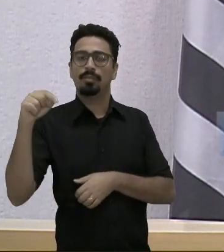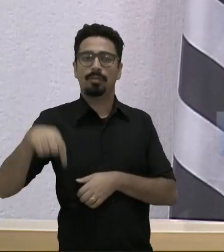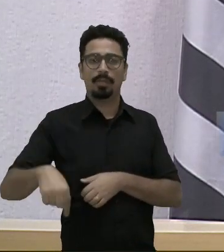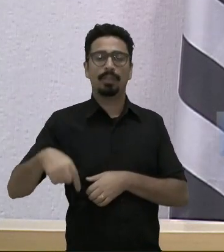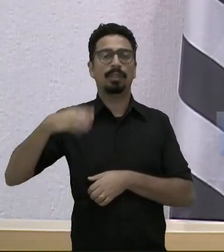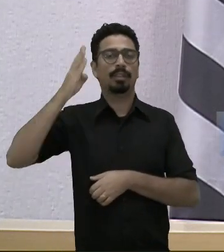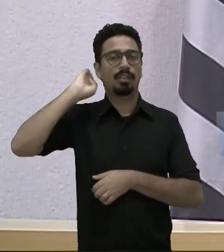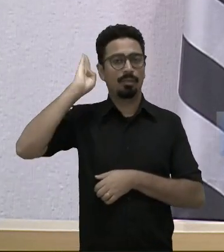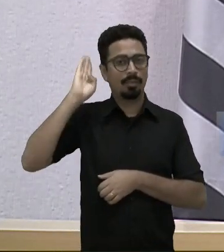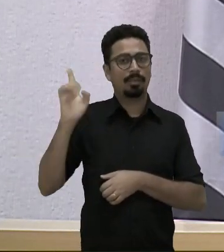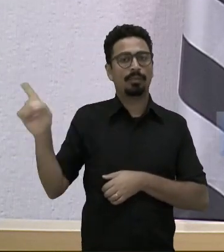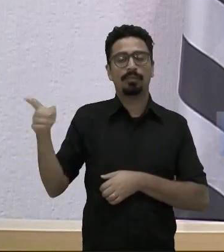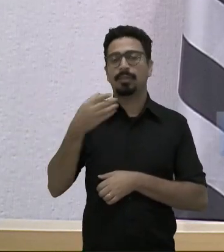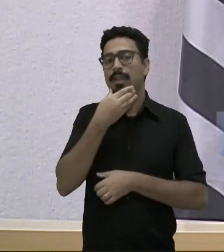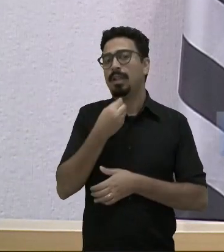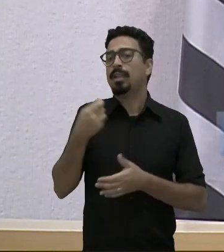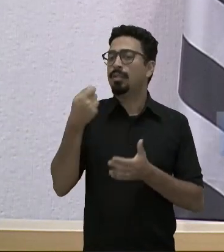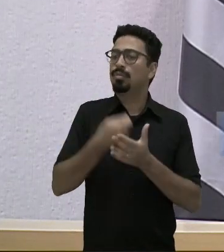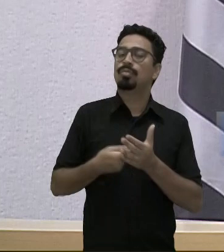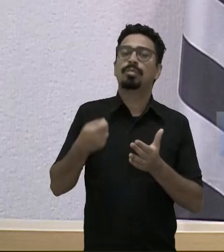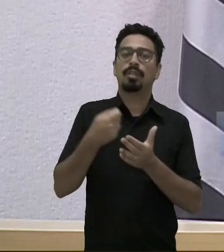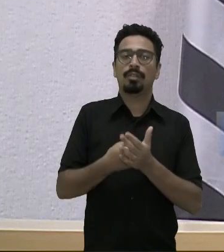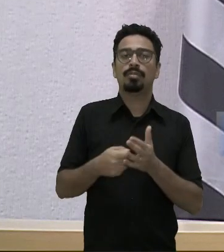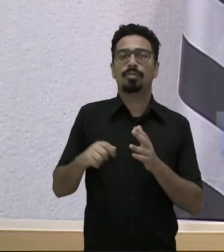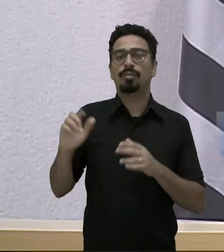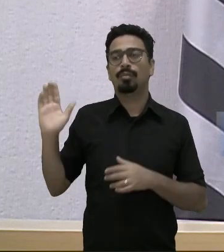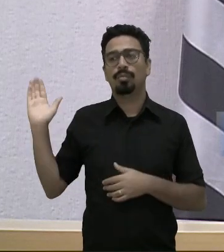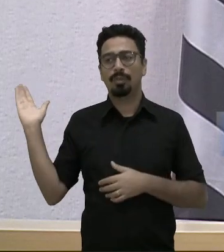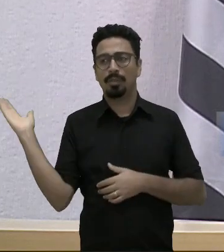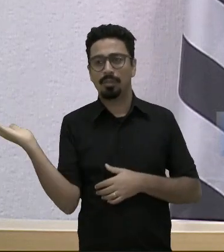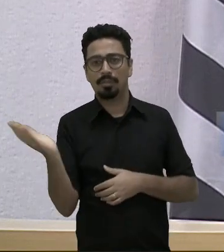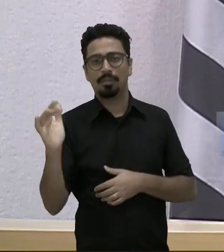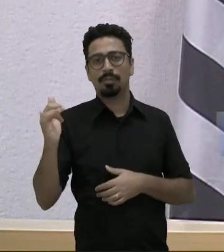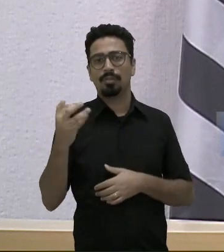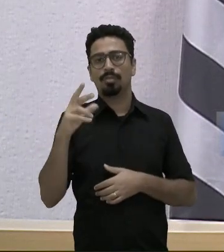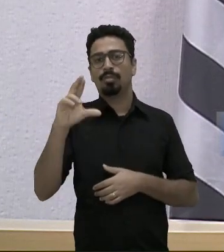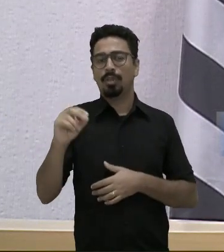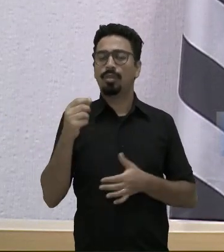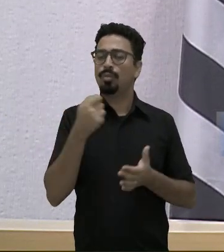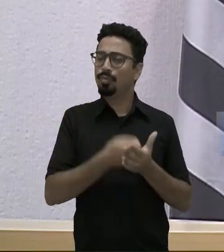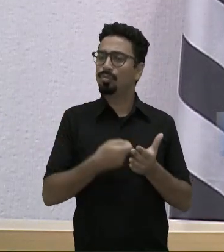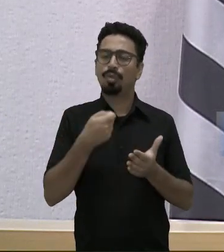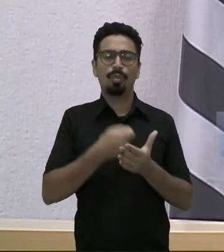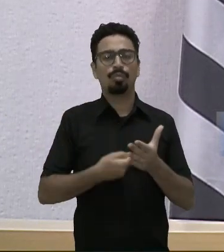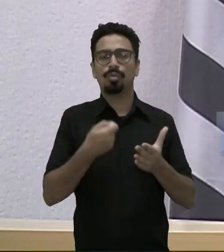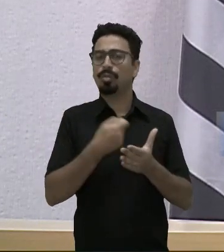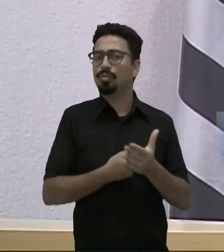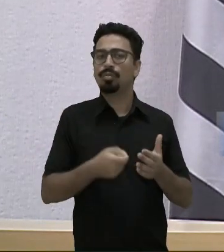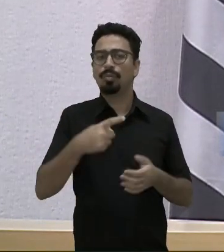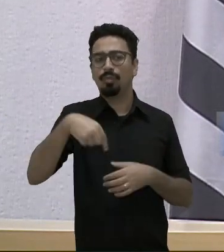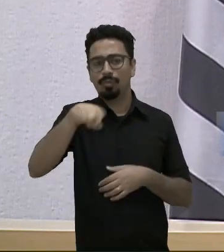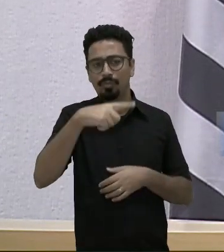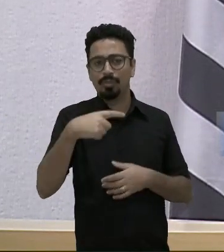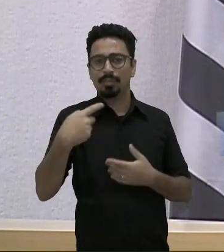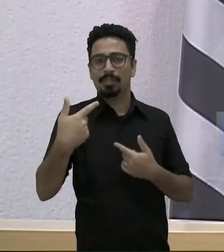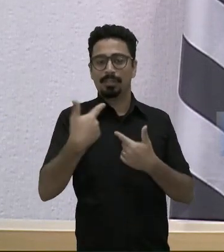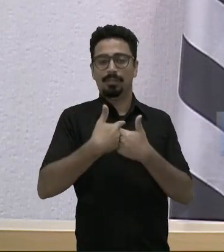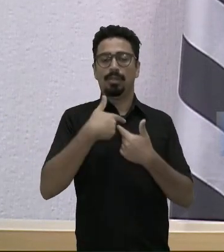cara é um lutador pela profissão de vocês. O Jairo briga e briga muito por vocês. E briga